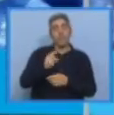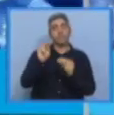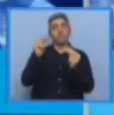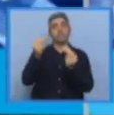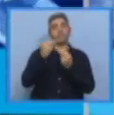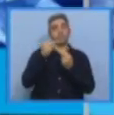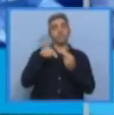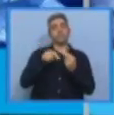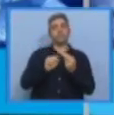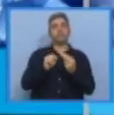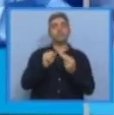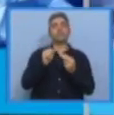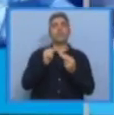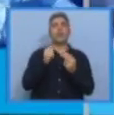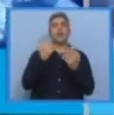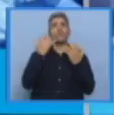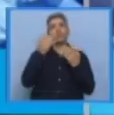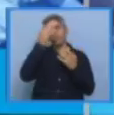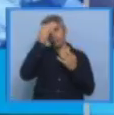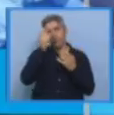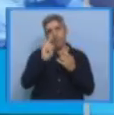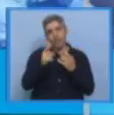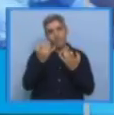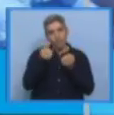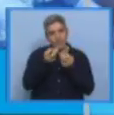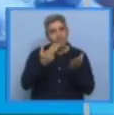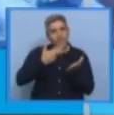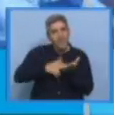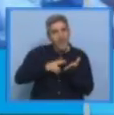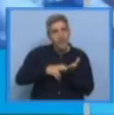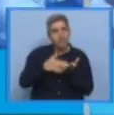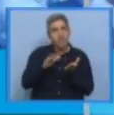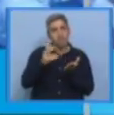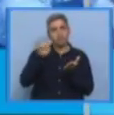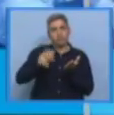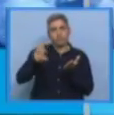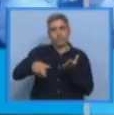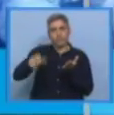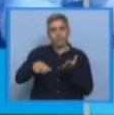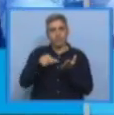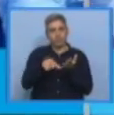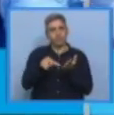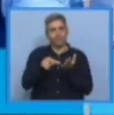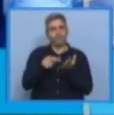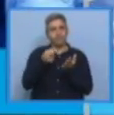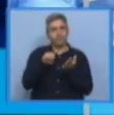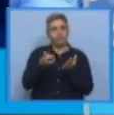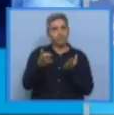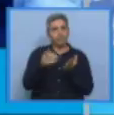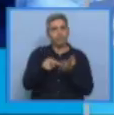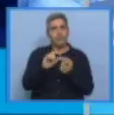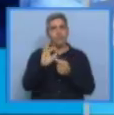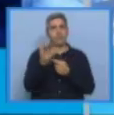o ambiente onde a opinião pública deveria ser informada com verdade, aparece, nestes casos, muitas vezes como